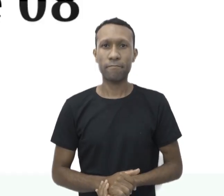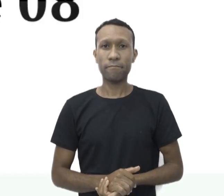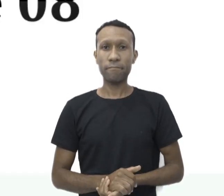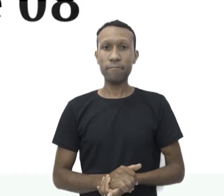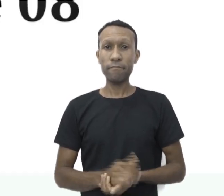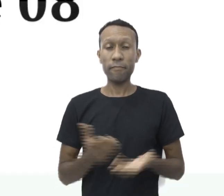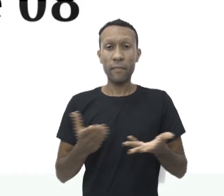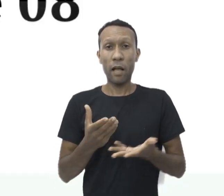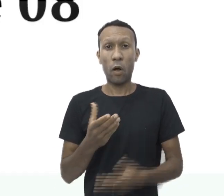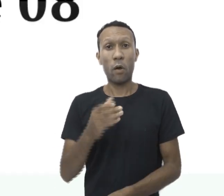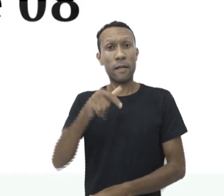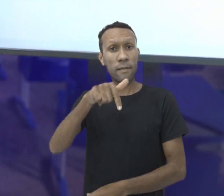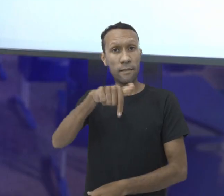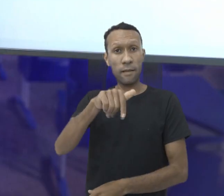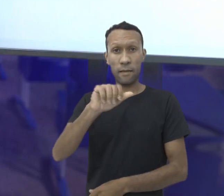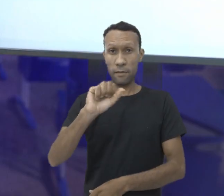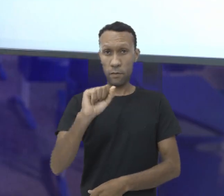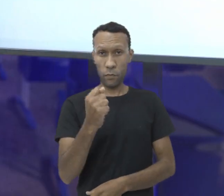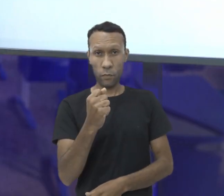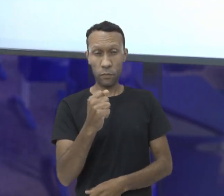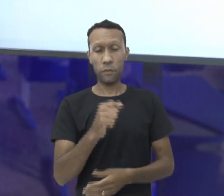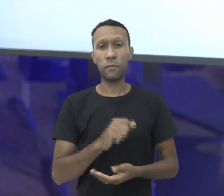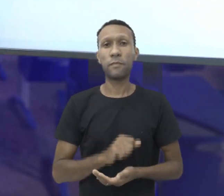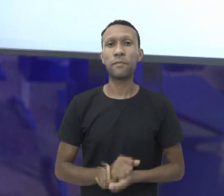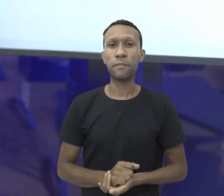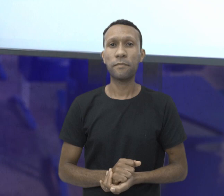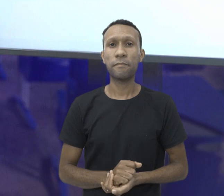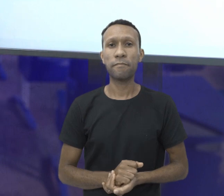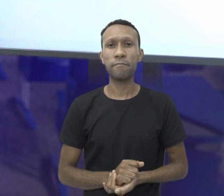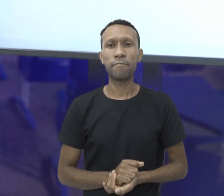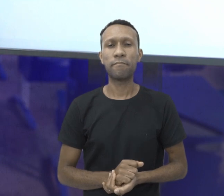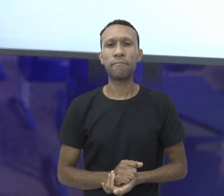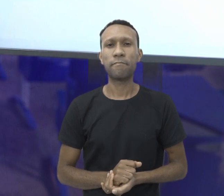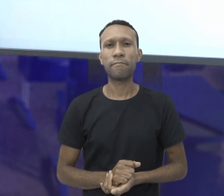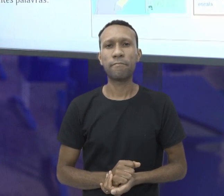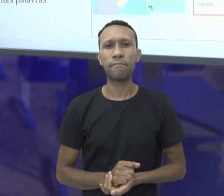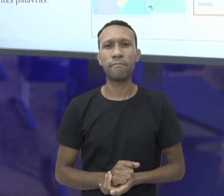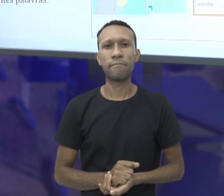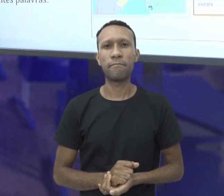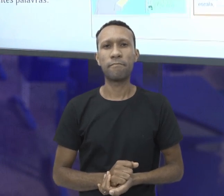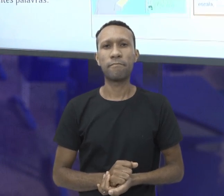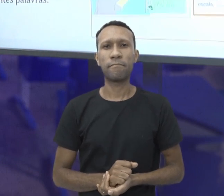Aula 7 e 8, vejamos aqui, aula 7 e 8, os pontos.